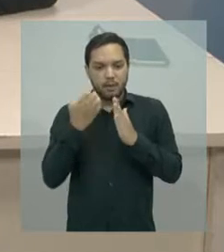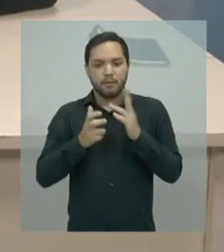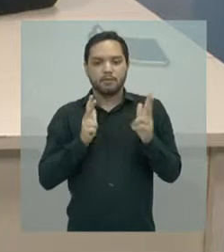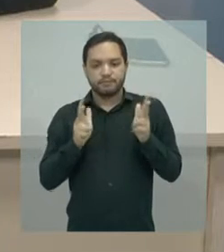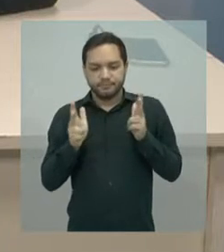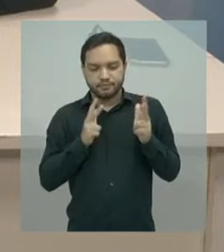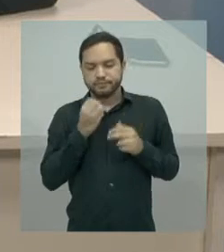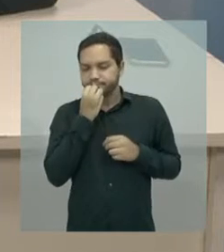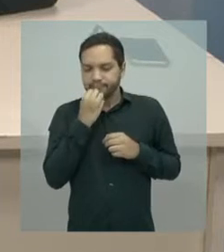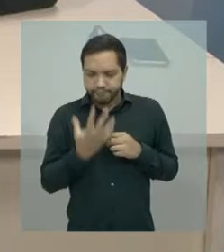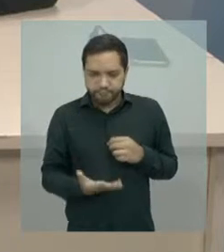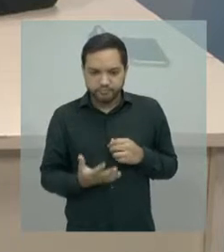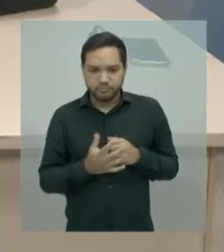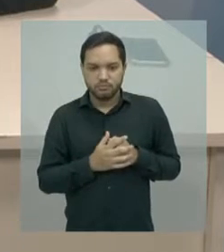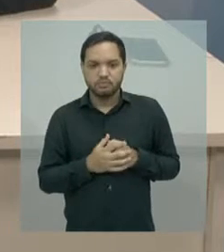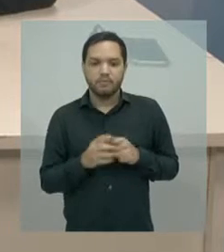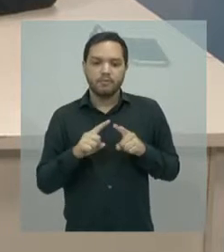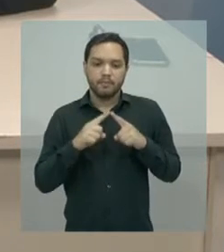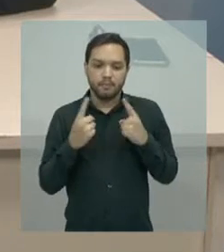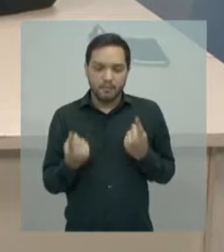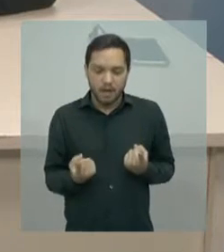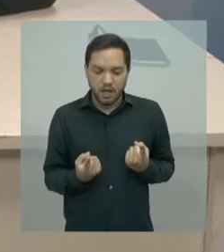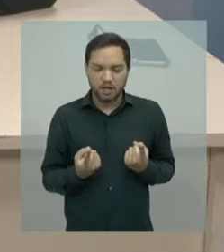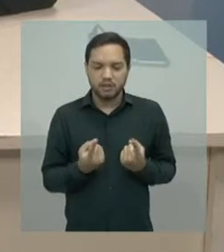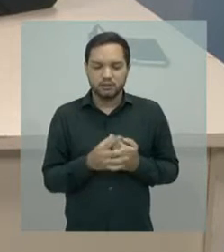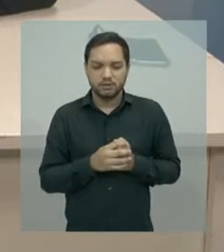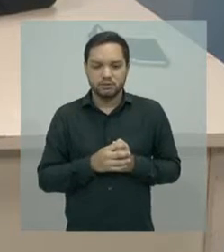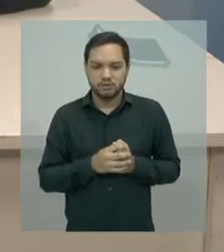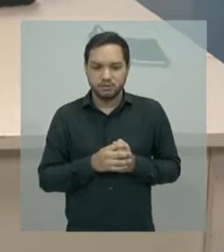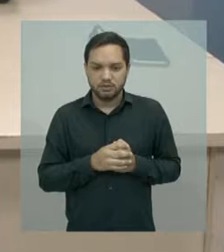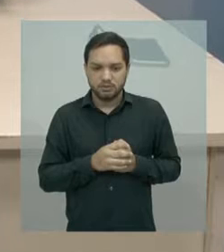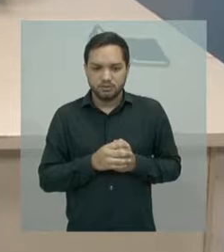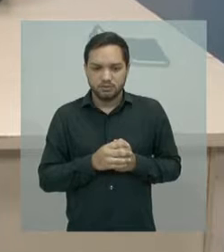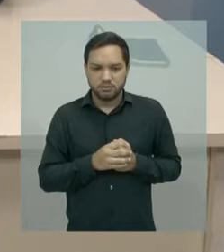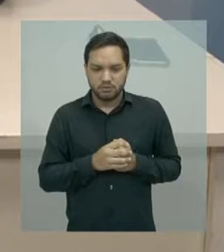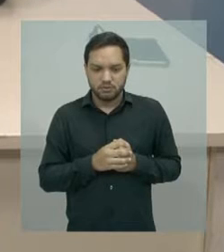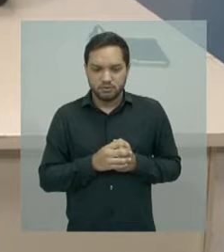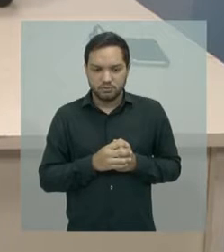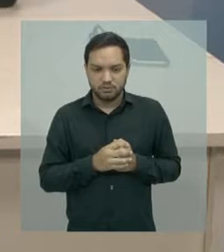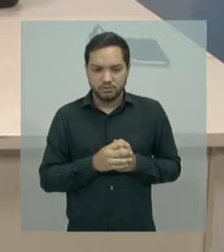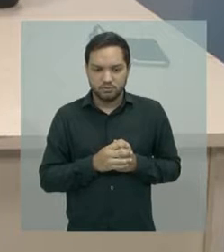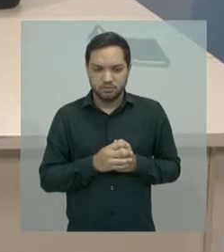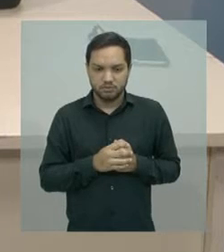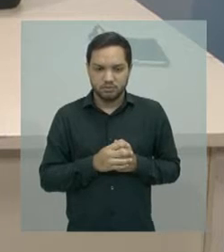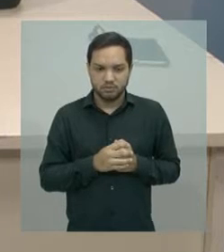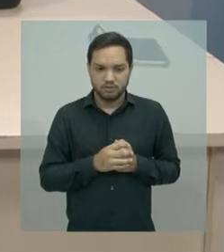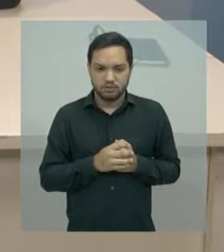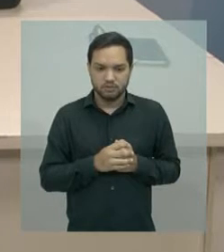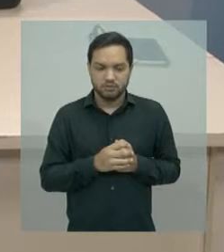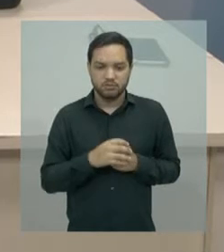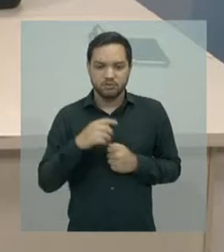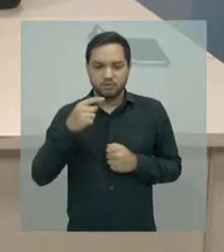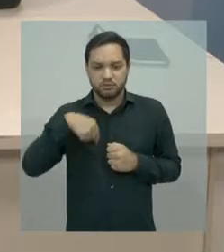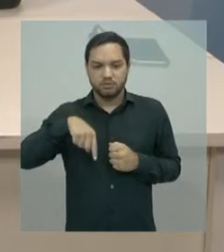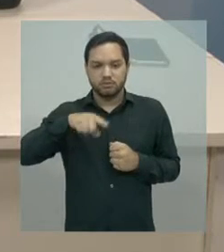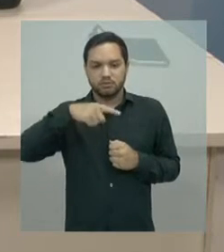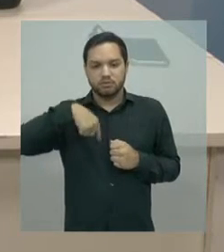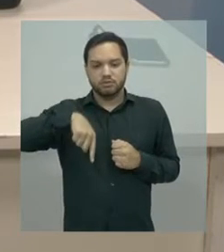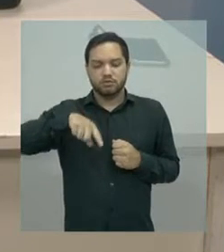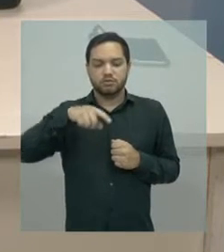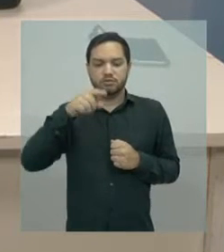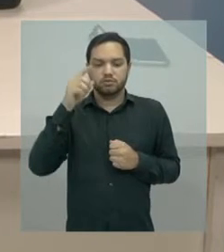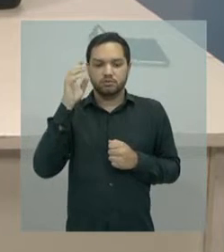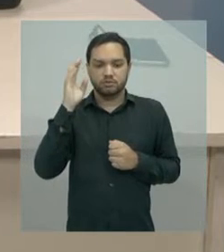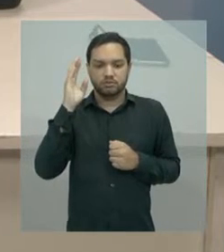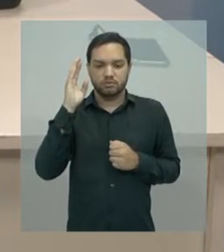Distribuída. Distribuída. Eu só não acho normal você, numa energia... Entregar a geração. Numa energia como uma nossa,